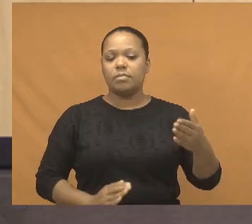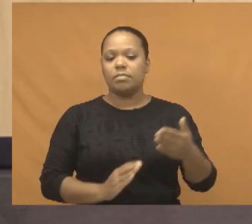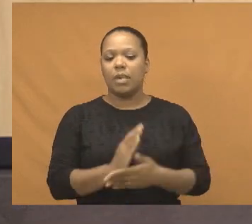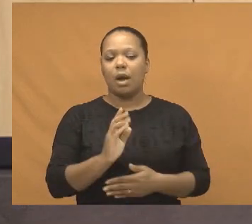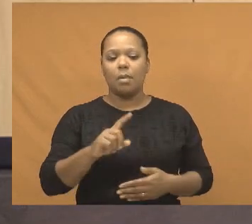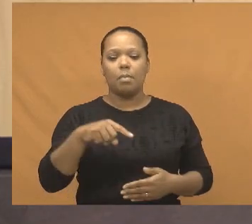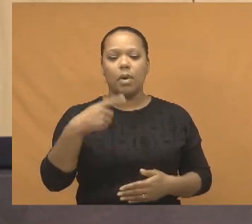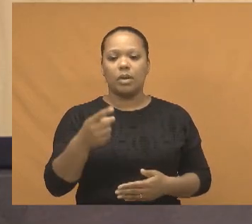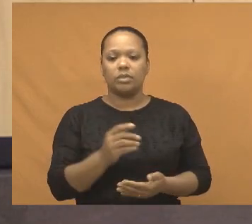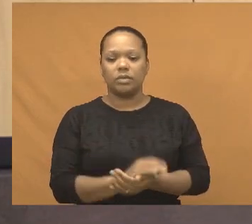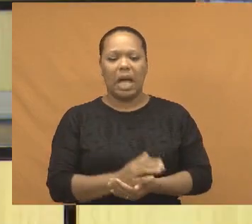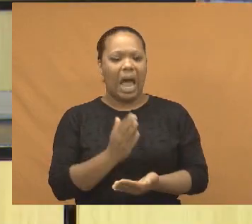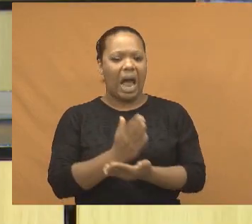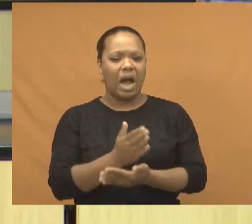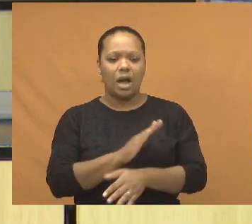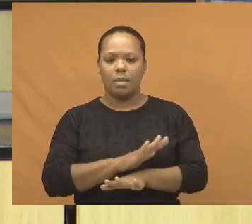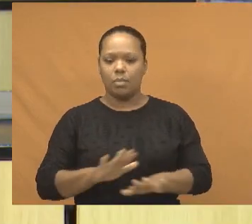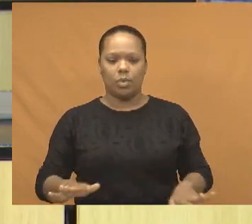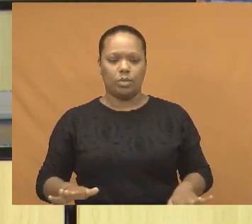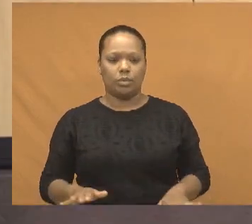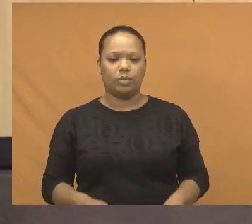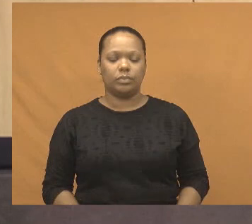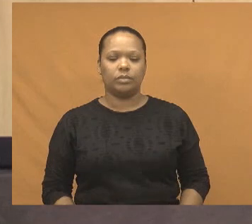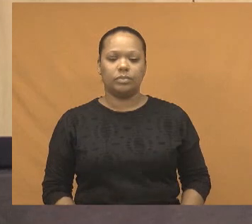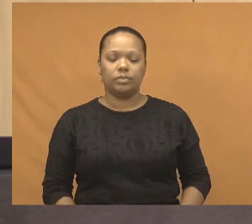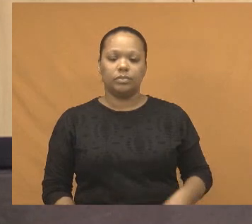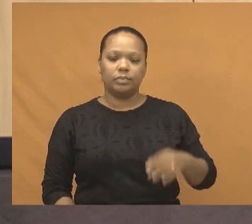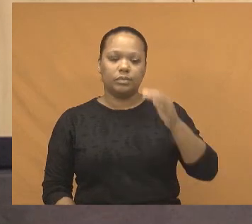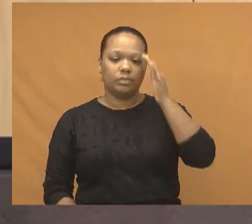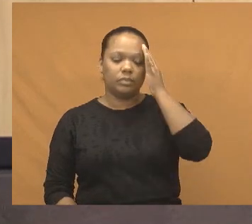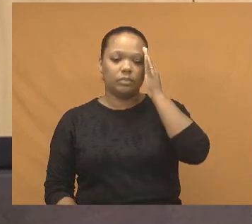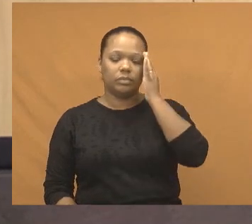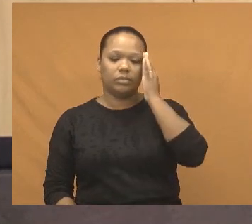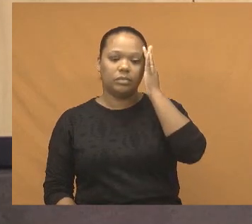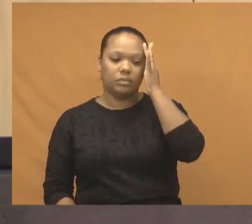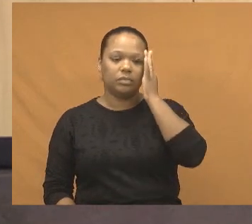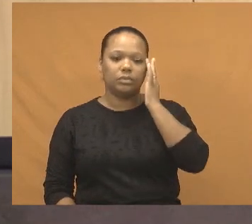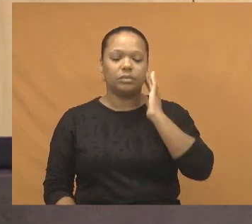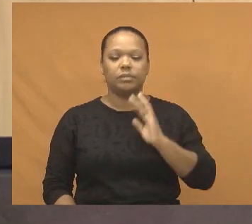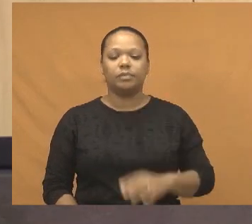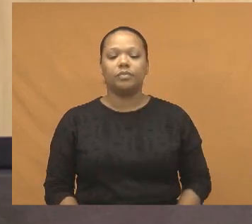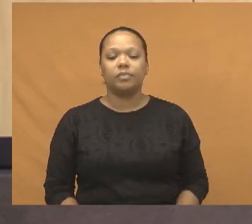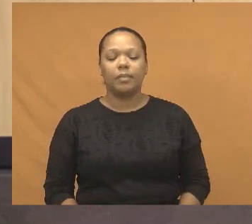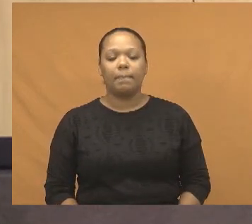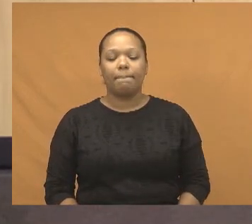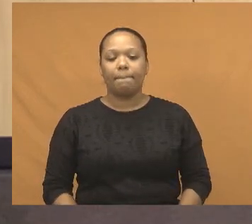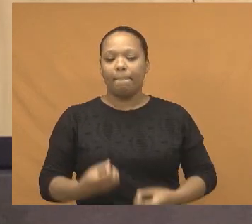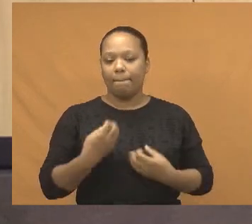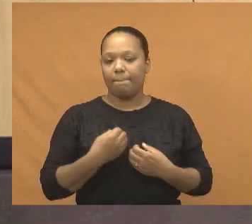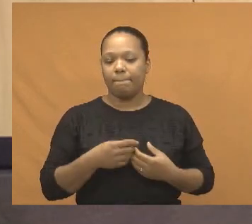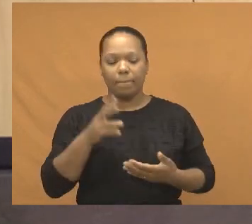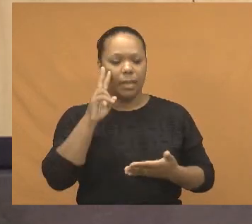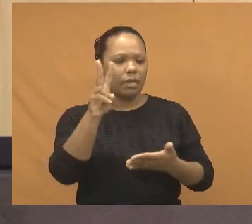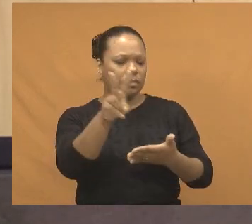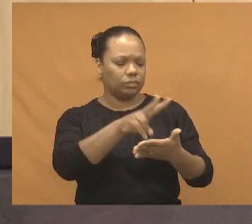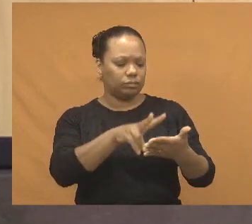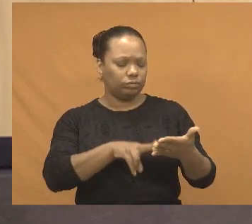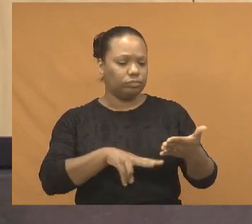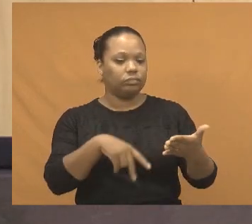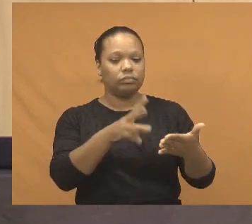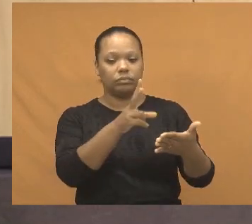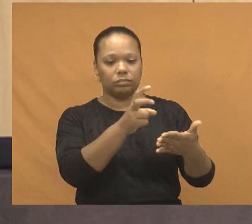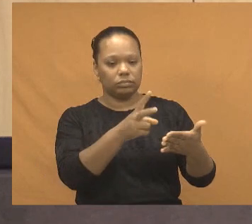informações. Senhor presidente, não há mais pedidos de informações. Os pedidos de informações foram apreciados na